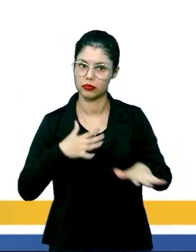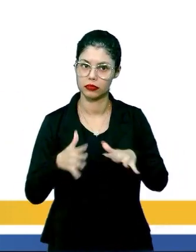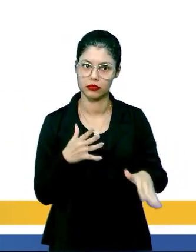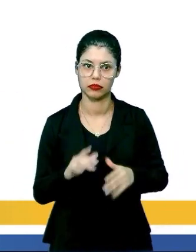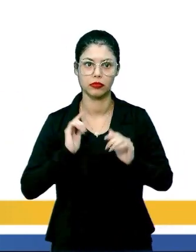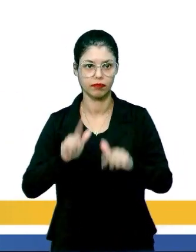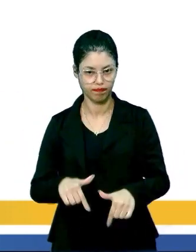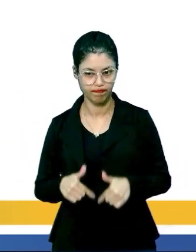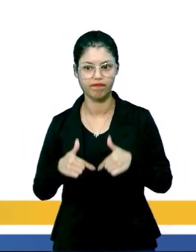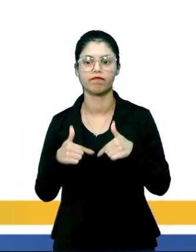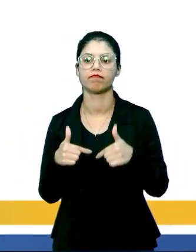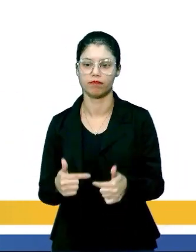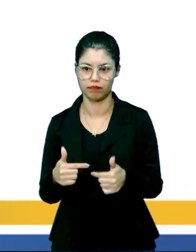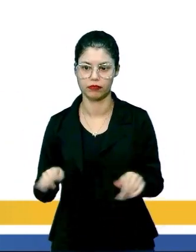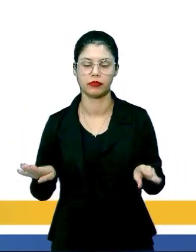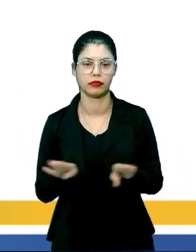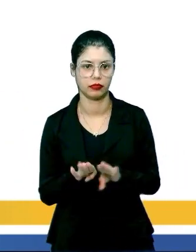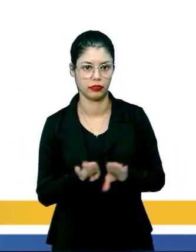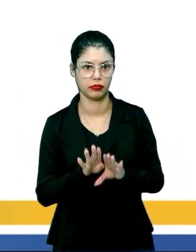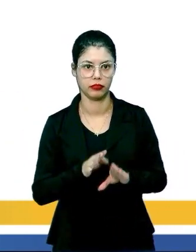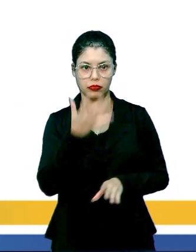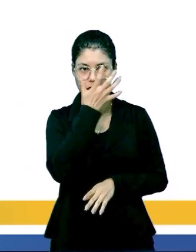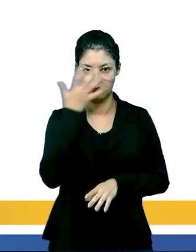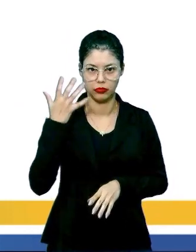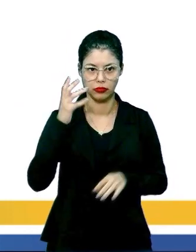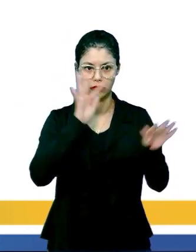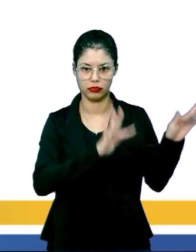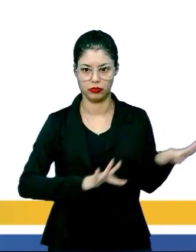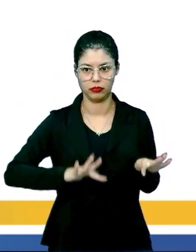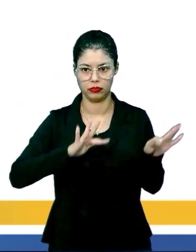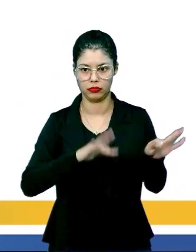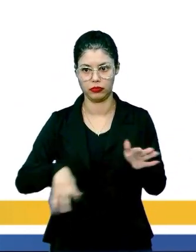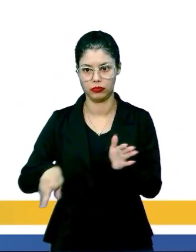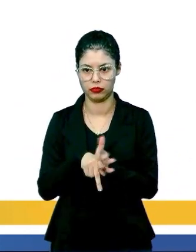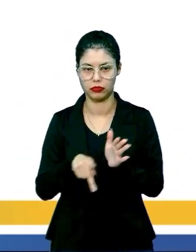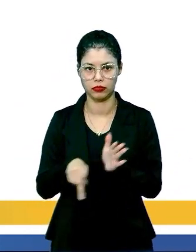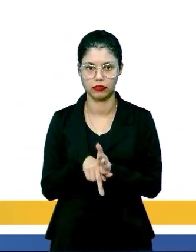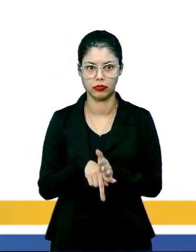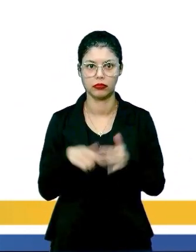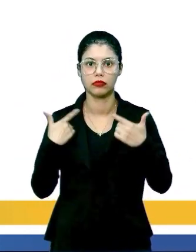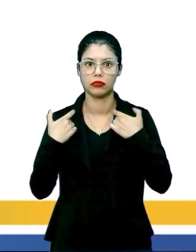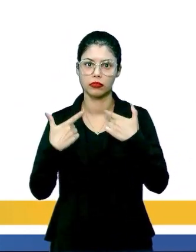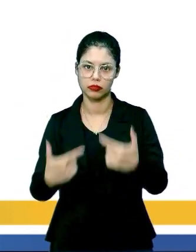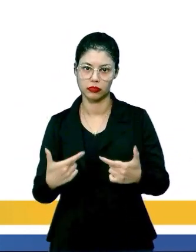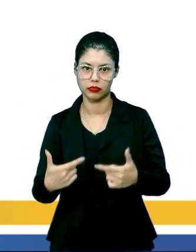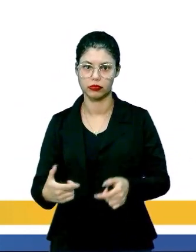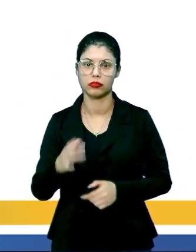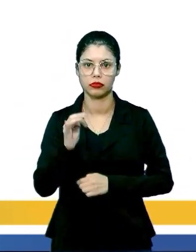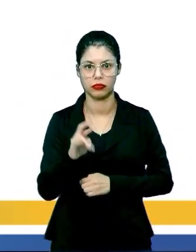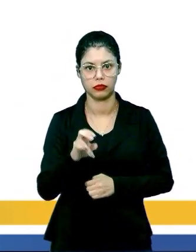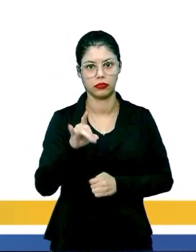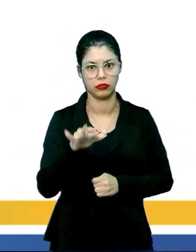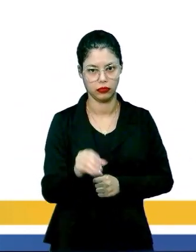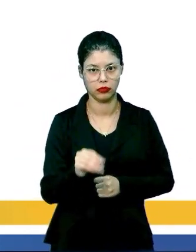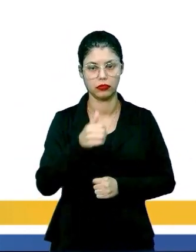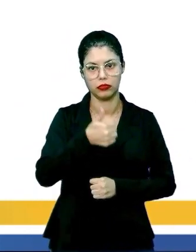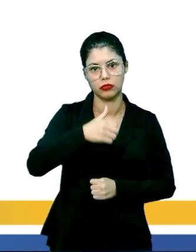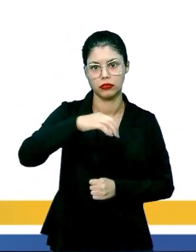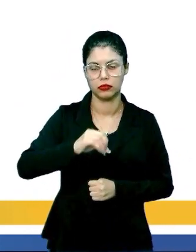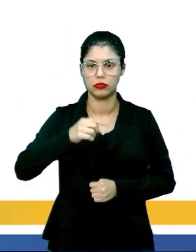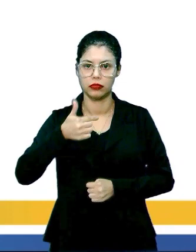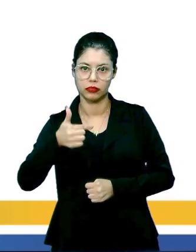de resistência, né, de caráter rural na época da República, que é a Guerra do Contestado, que aconteceu